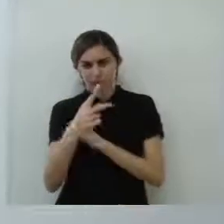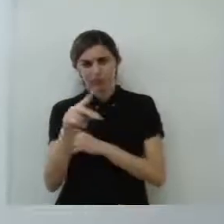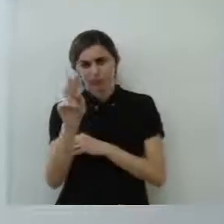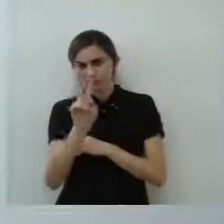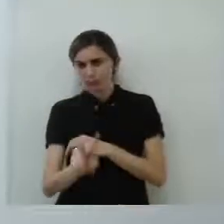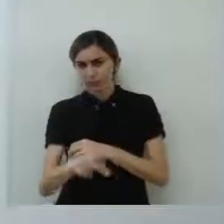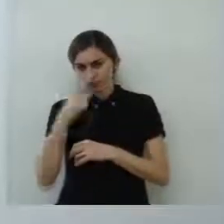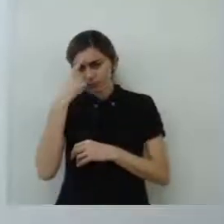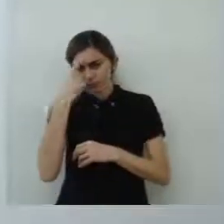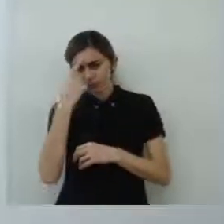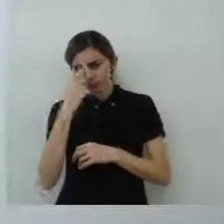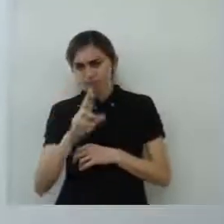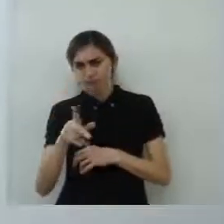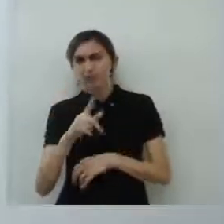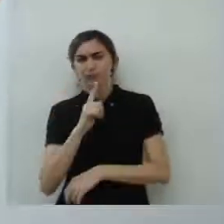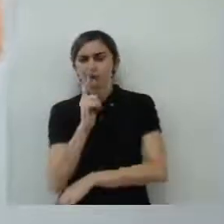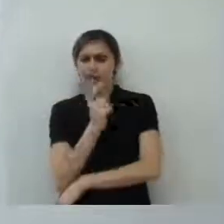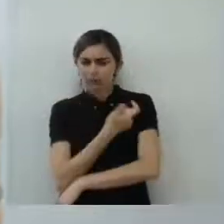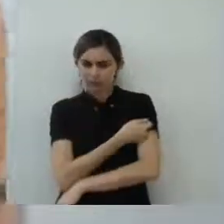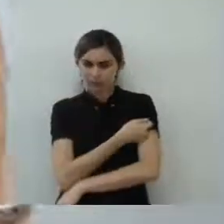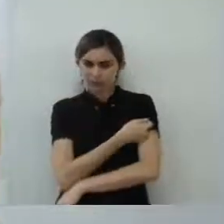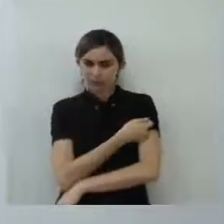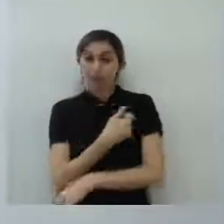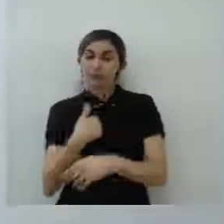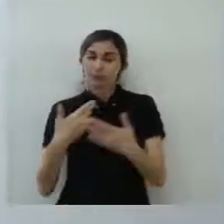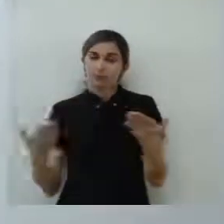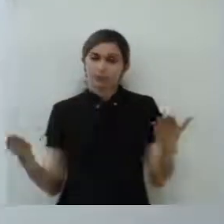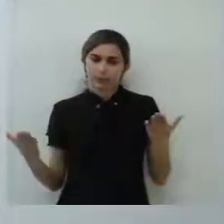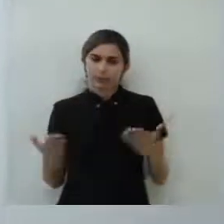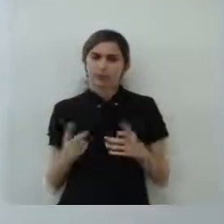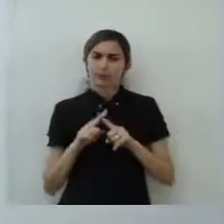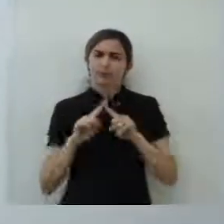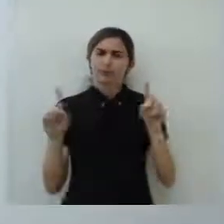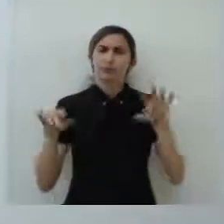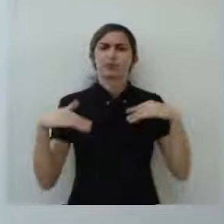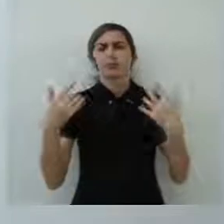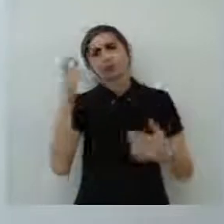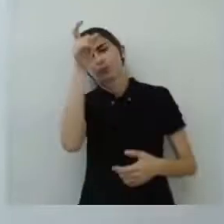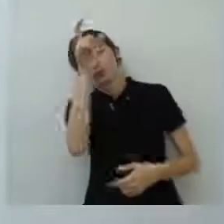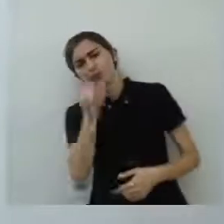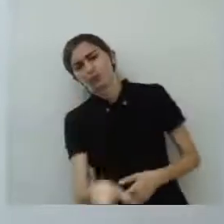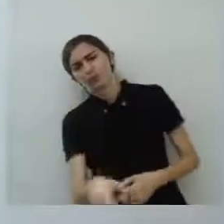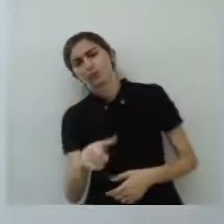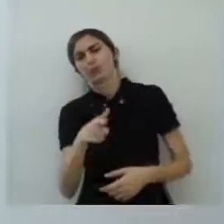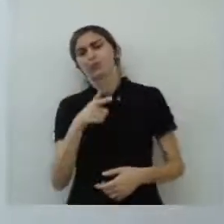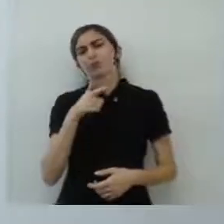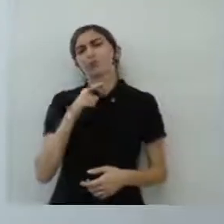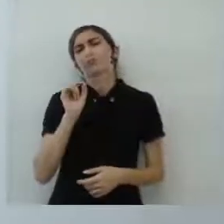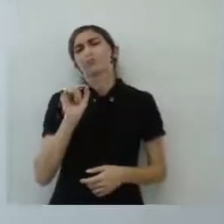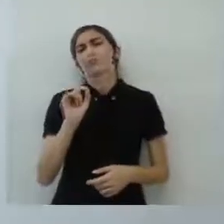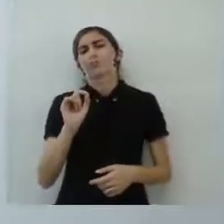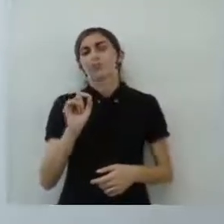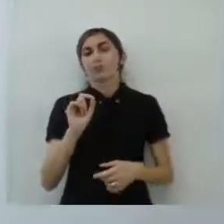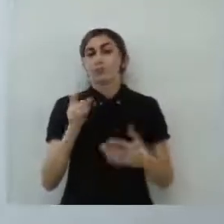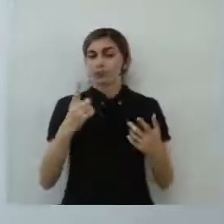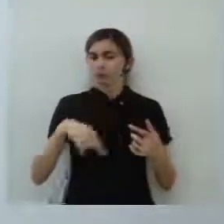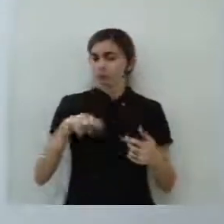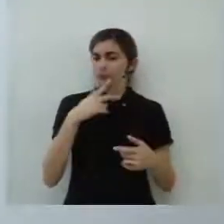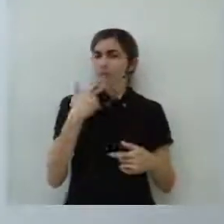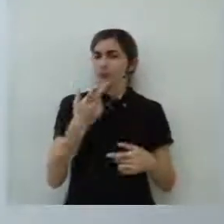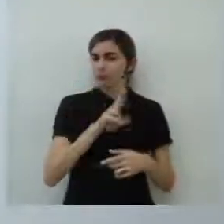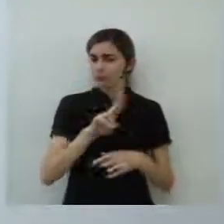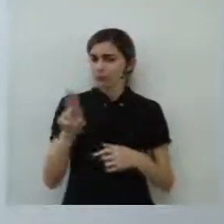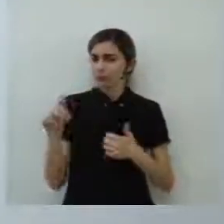pense duas vezes, vacine-se. E é isso aí. Mas qual será a personalidade de hoje, professor? Olha, nós vamos falar o